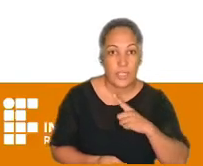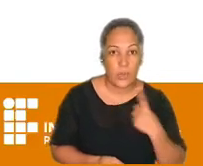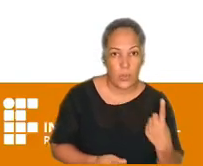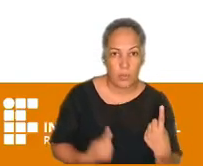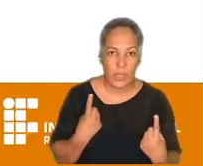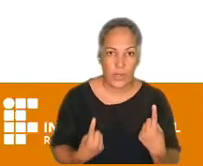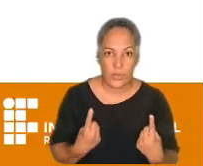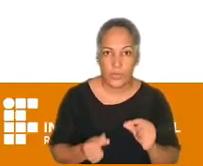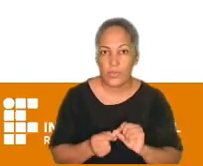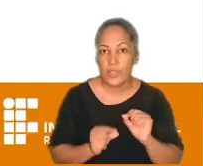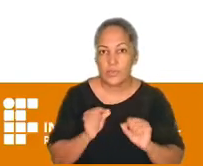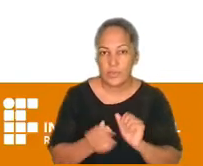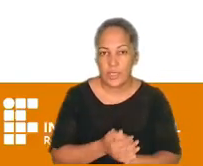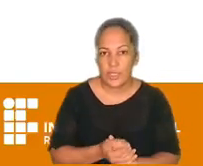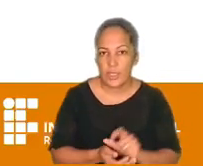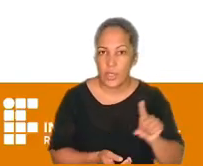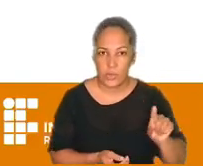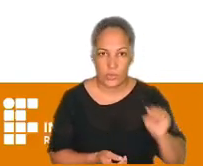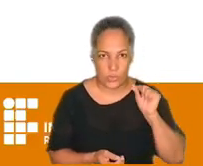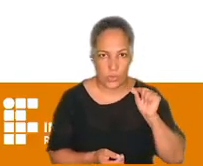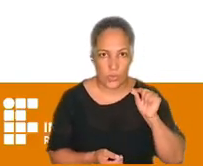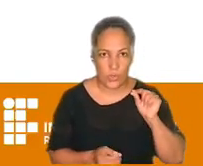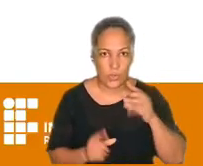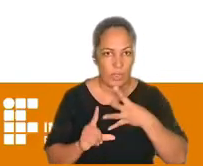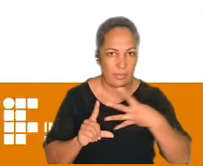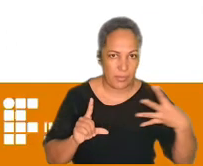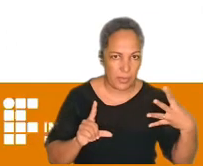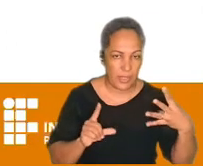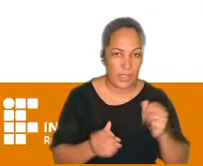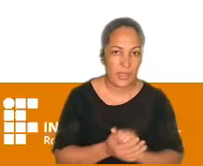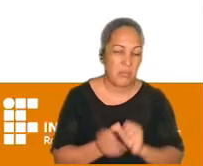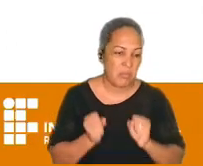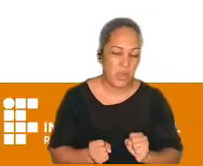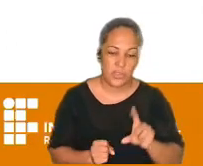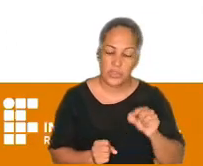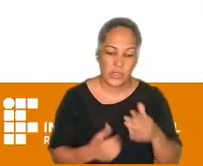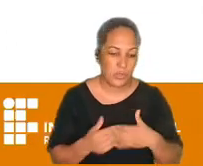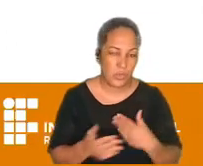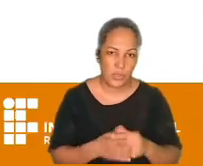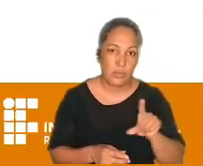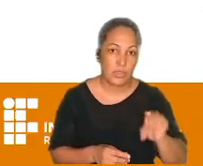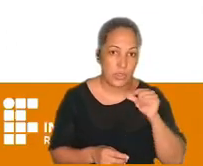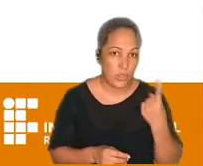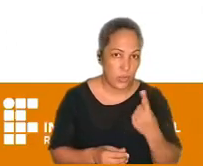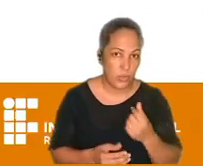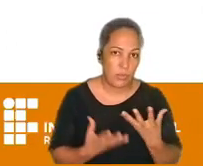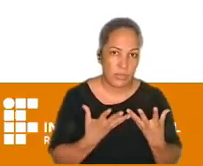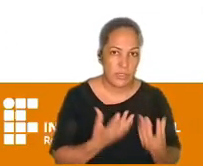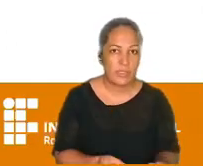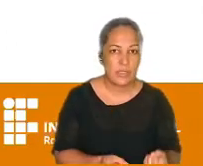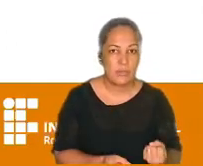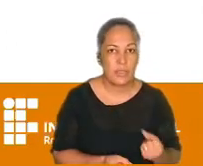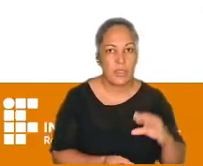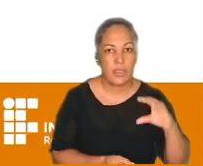tenho 1 para 1, o que eu faço? 1 para 1, eu escolho uma das duas tabelas, pode ser qualquer uma das duas tabelas,